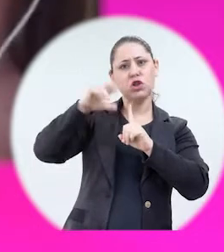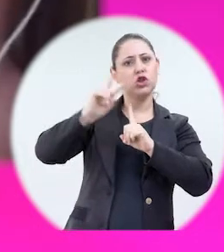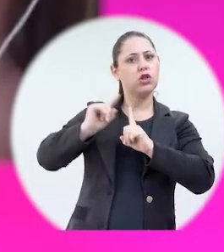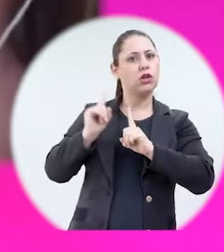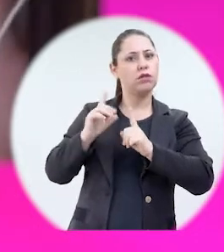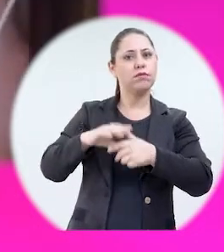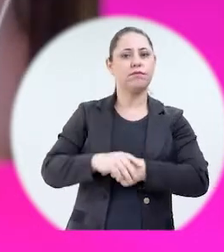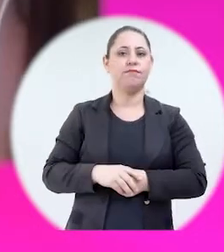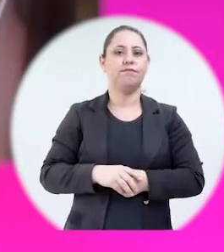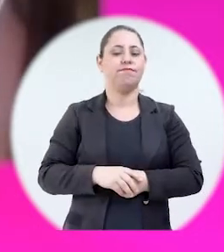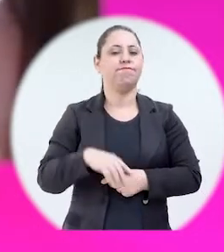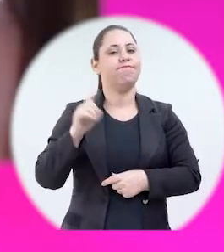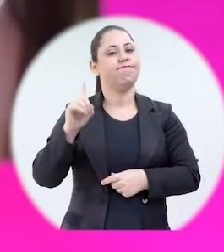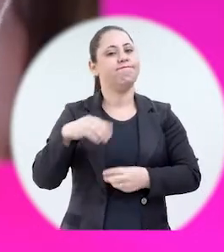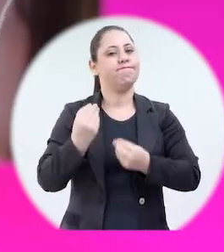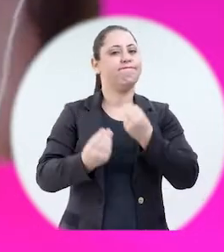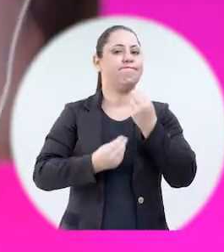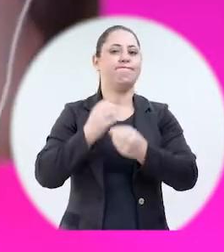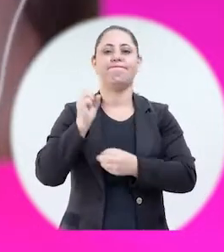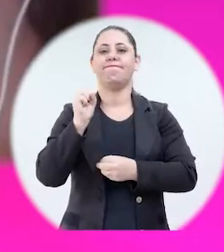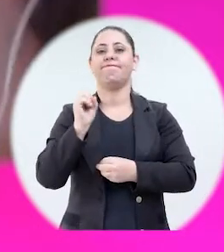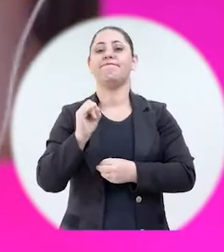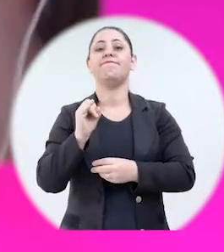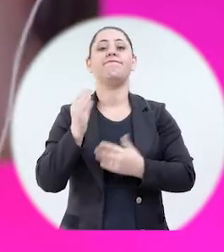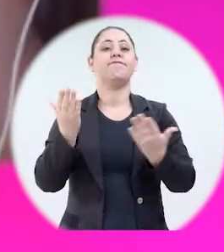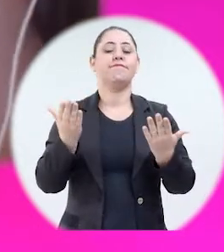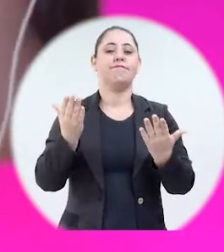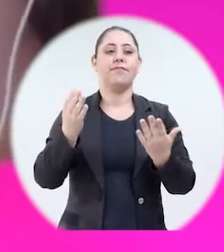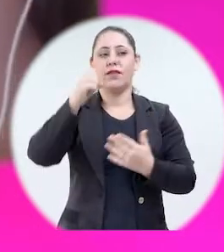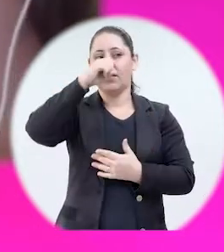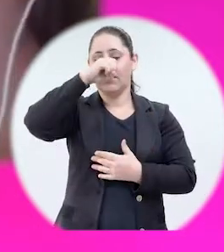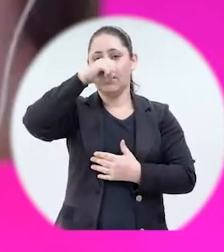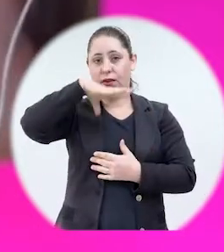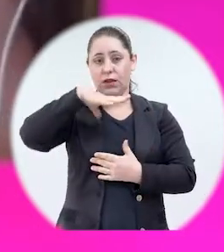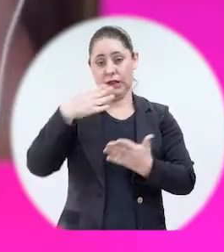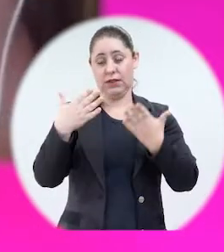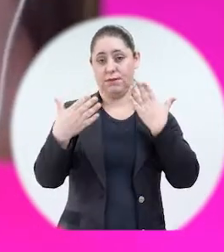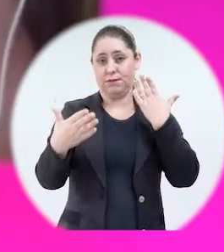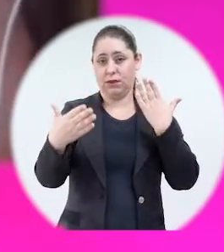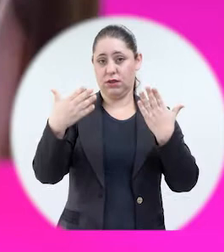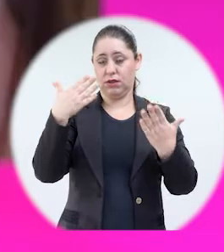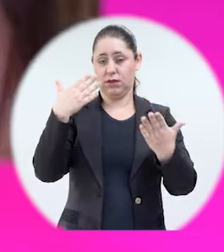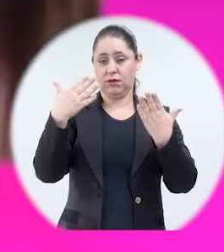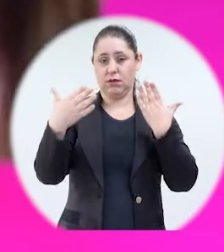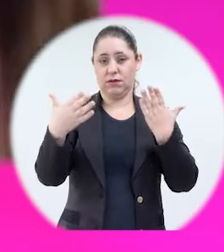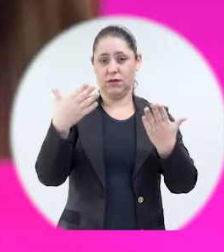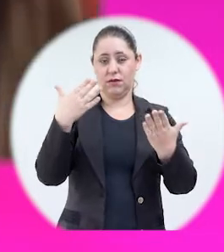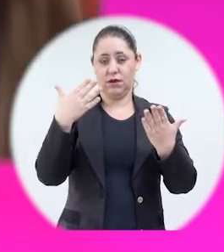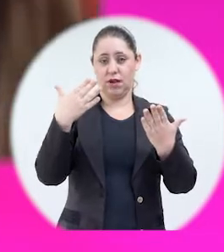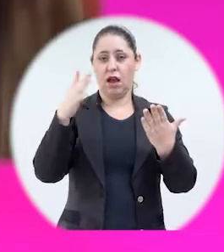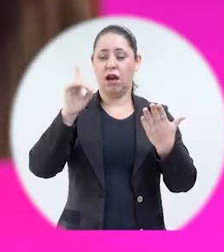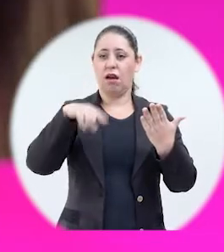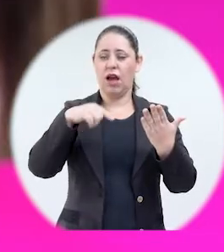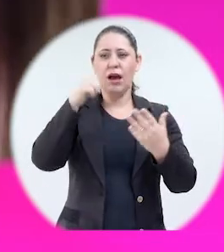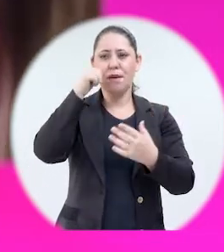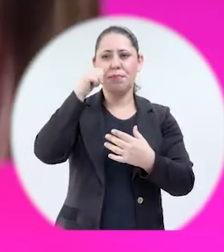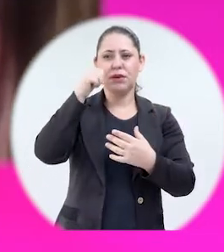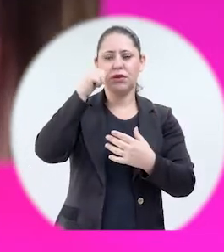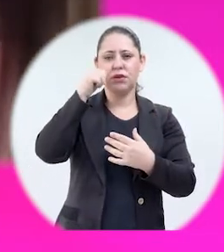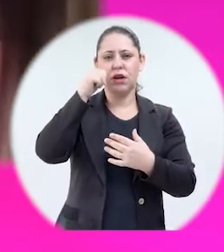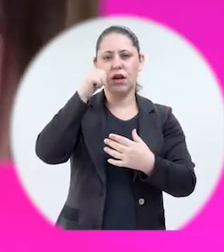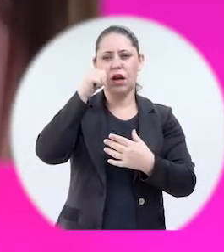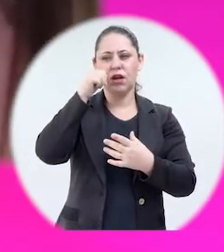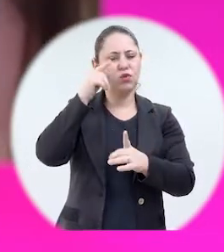bate. Então, é como se a violência psicológica, essas